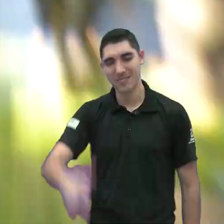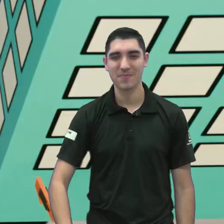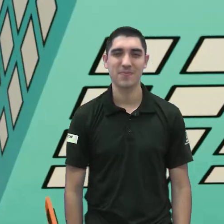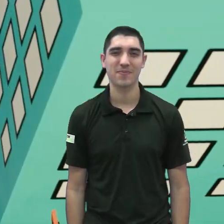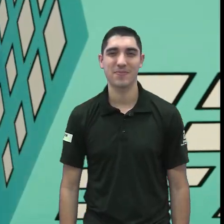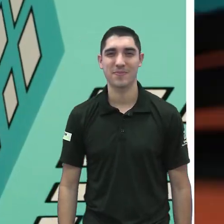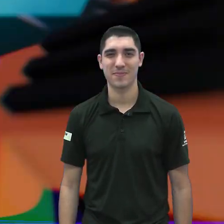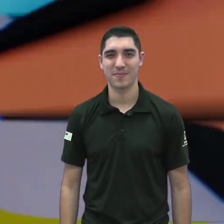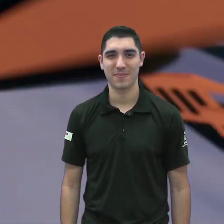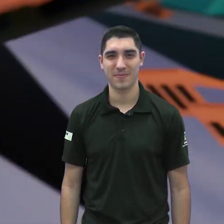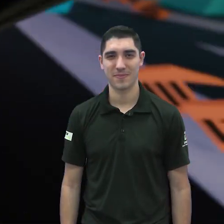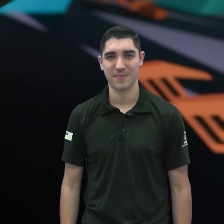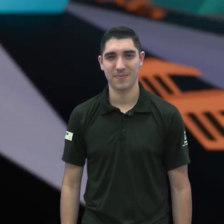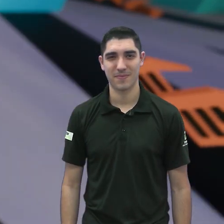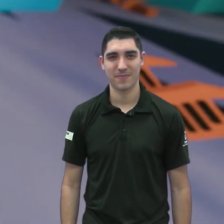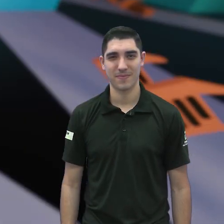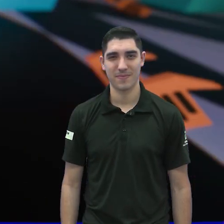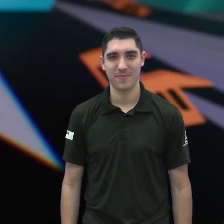Falou!